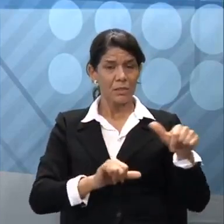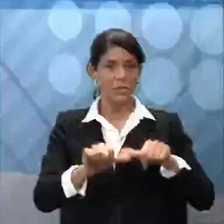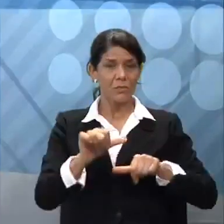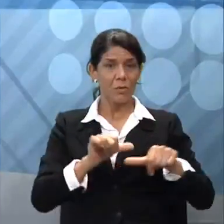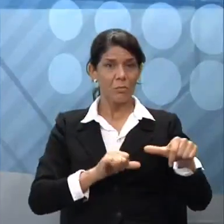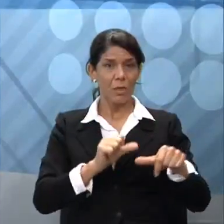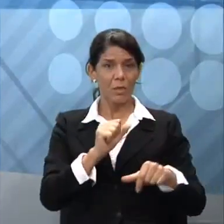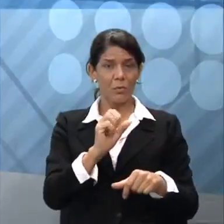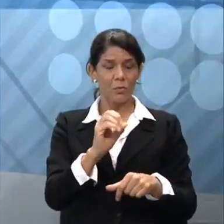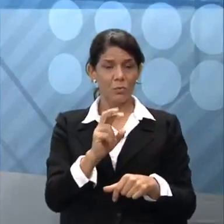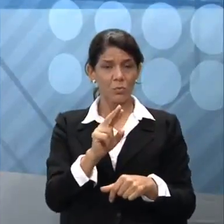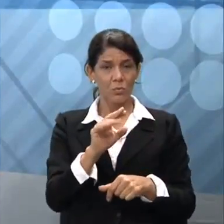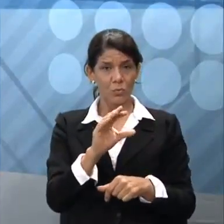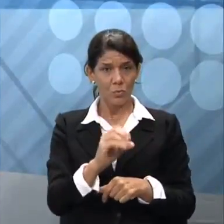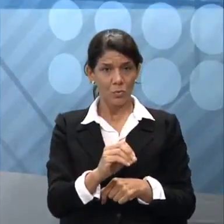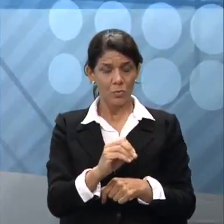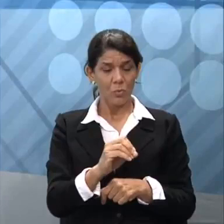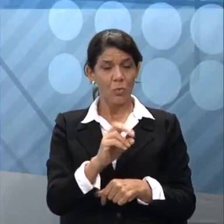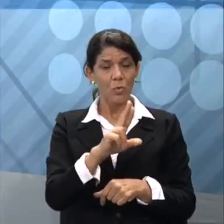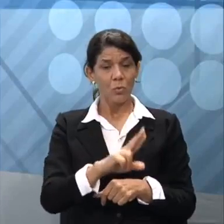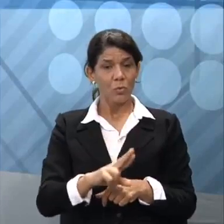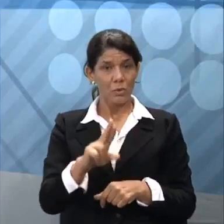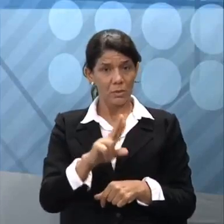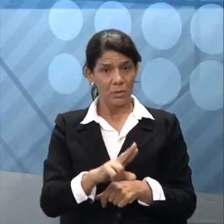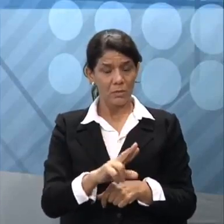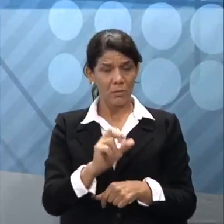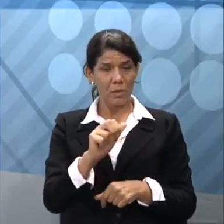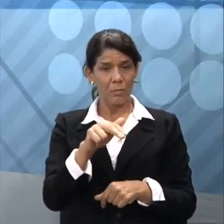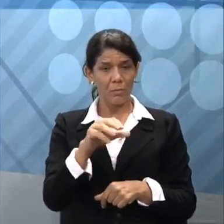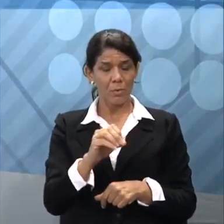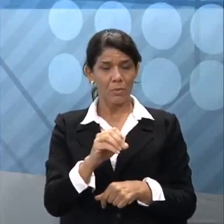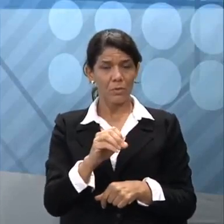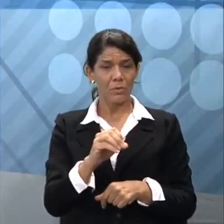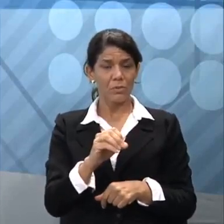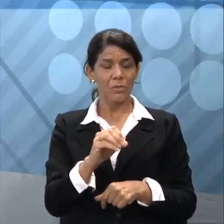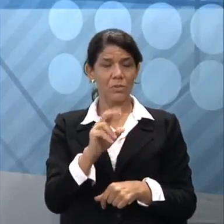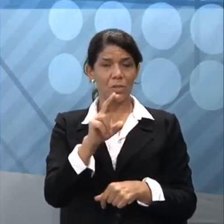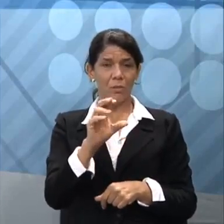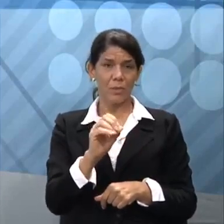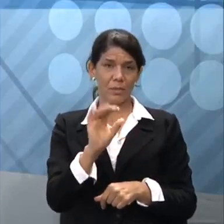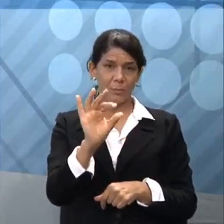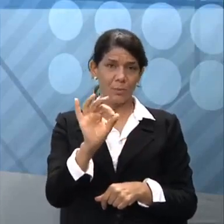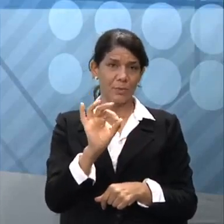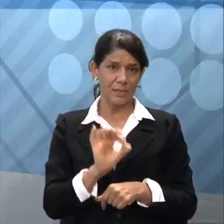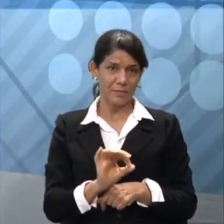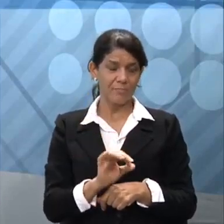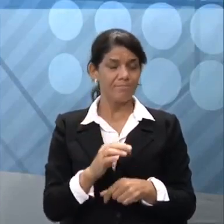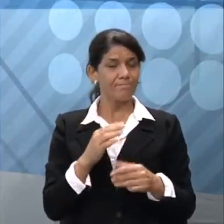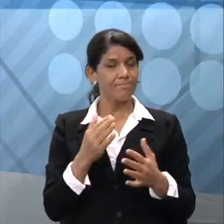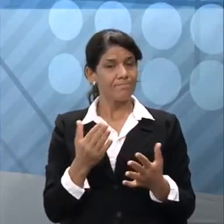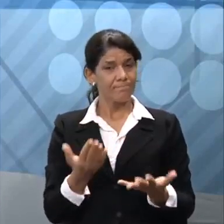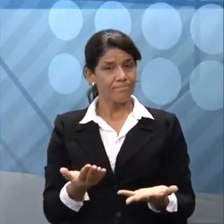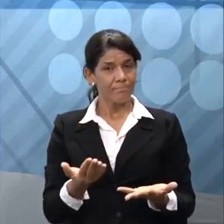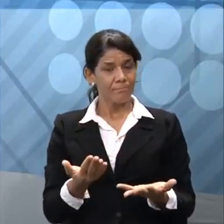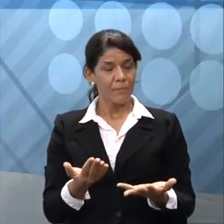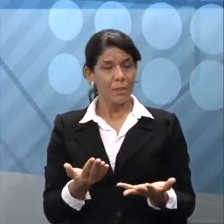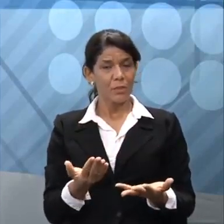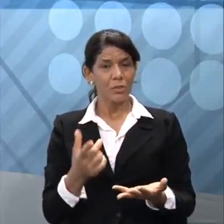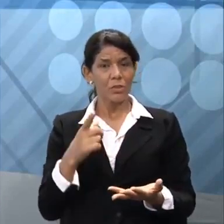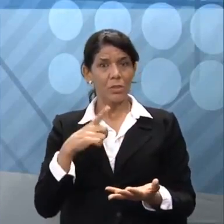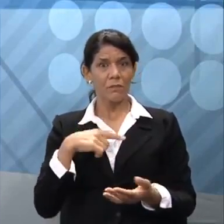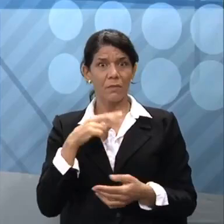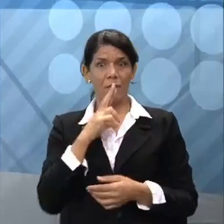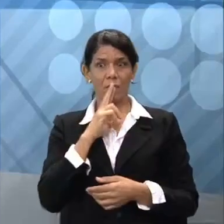transformar um soro utilizando ampolas de concentração de 50%. E então, nós obtivemos